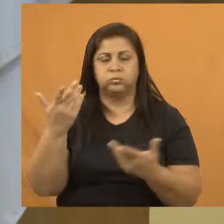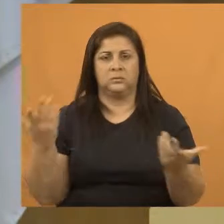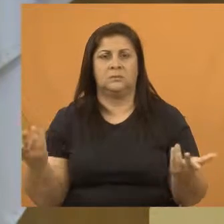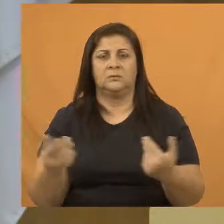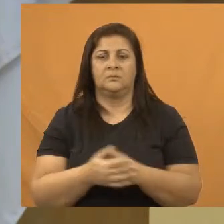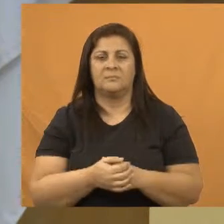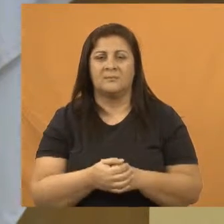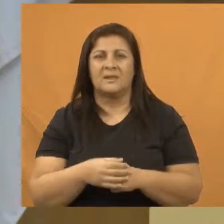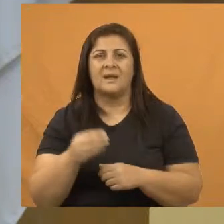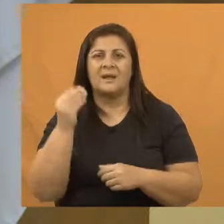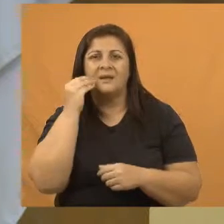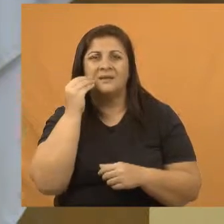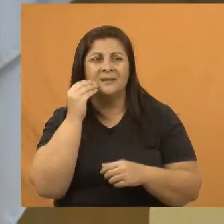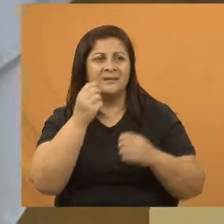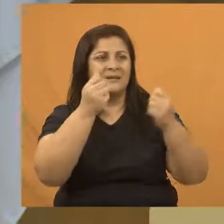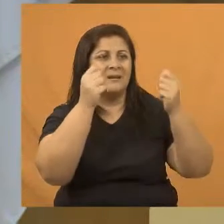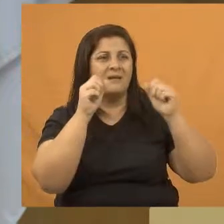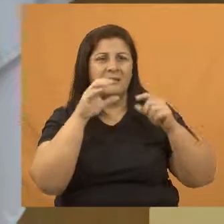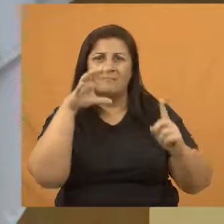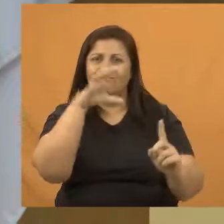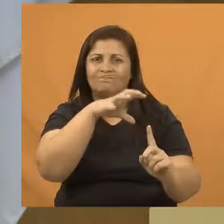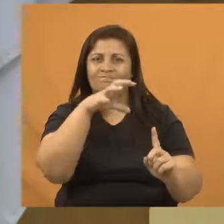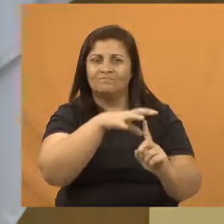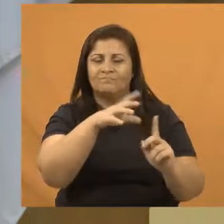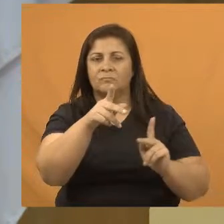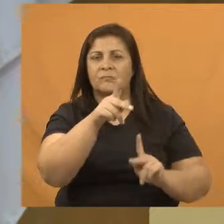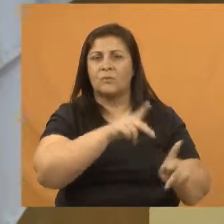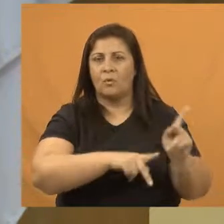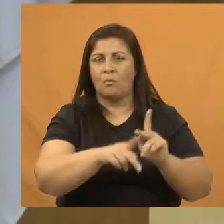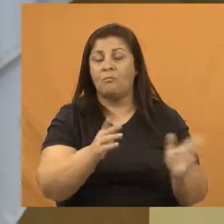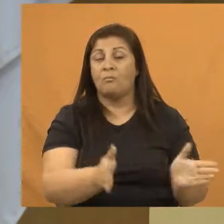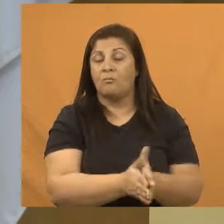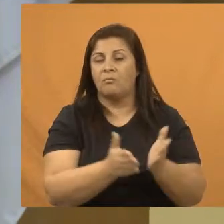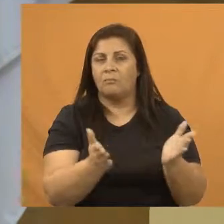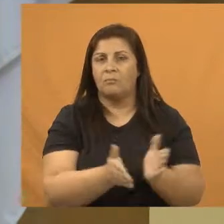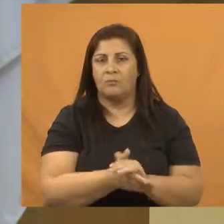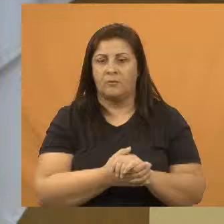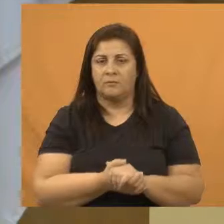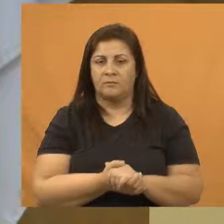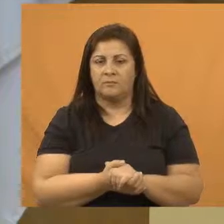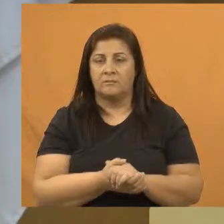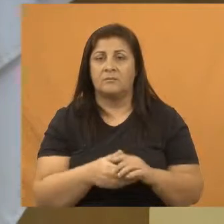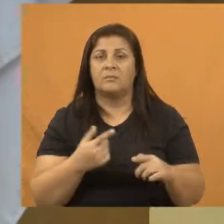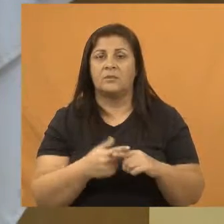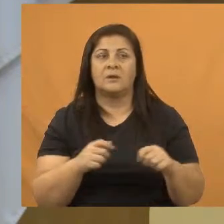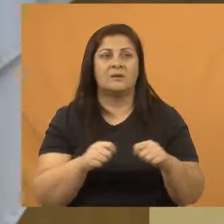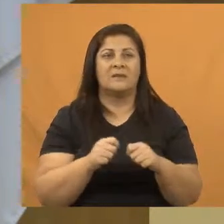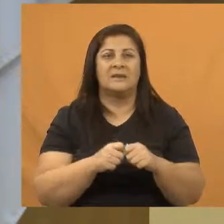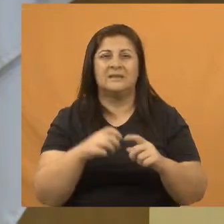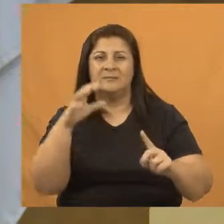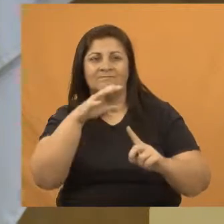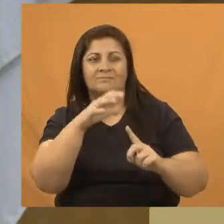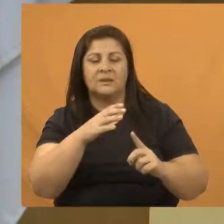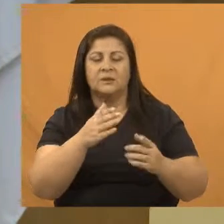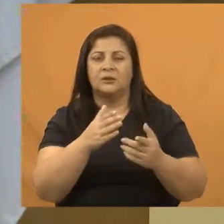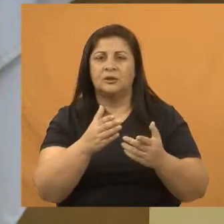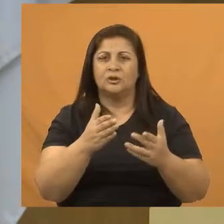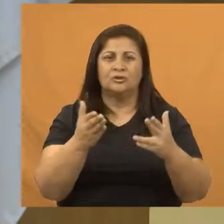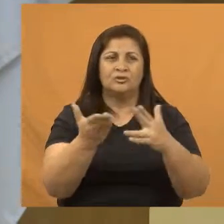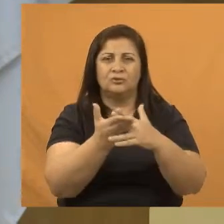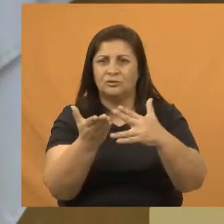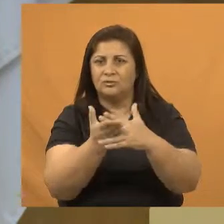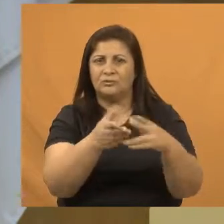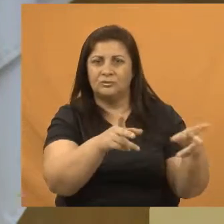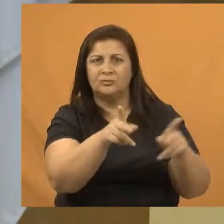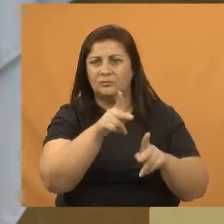população brasileira e o povo pobre desse país que, para dividir a nossa classe, tenta convencer que a reforma é necessária para